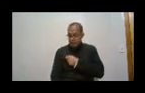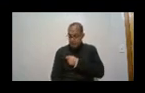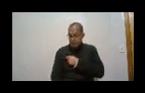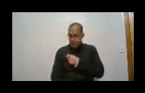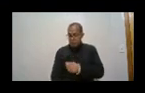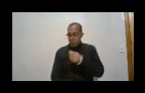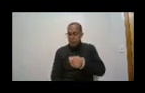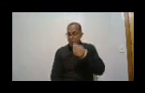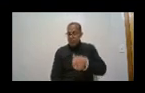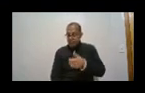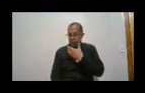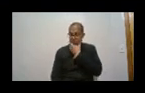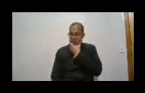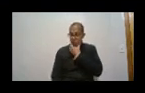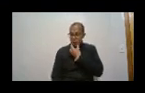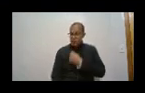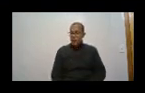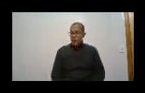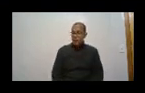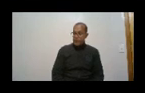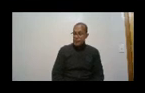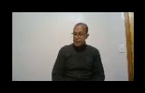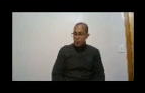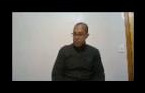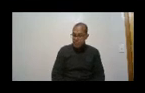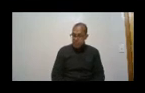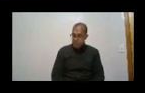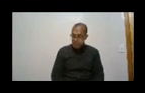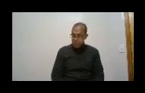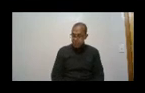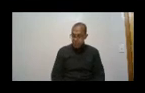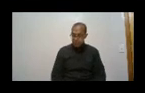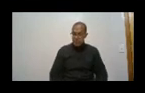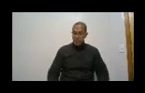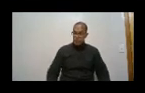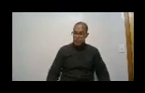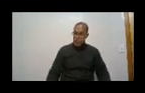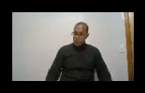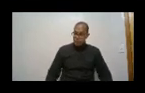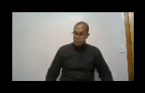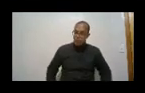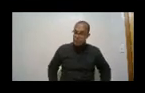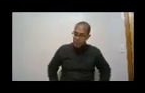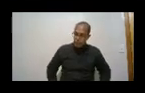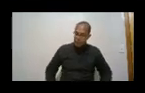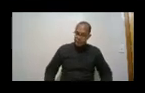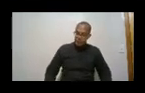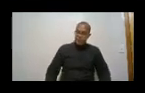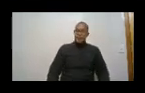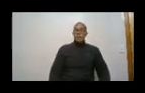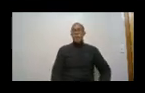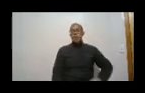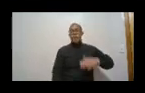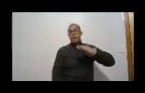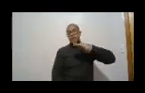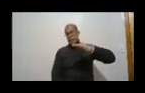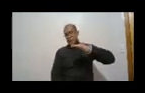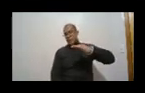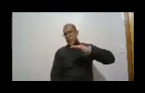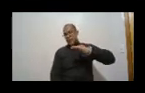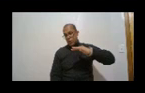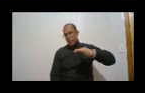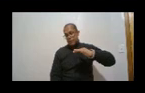estimule, certo? Que seja um agonista beta-2, que vai fazer broncodilatação, certo? No caso do salbutamol. Se eu